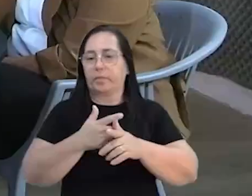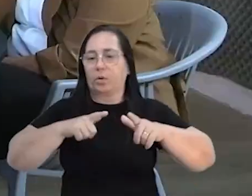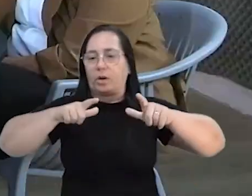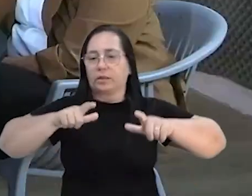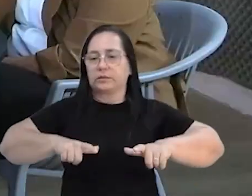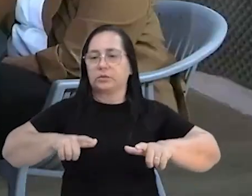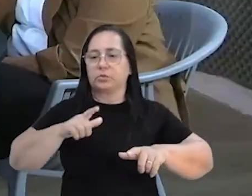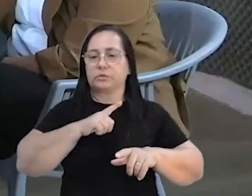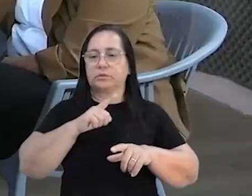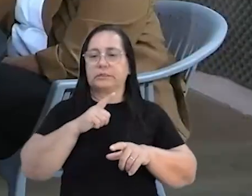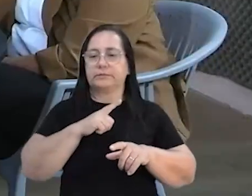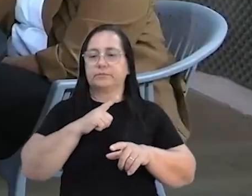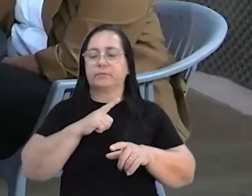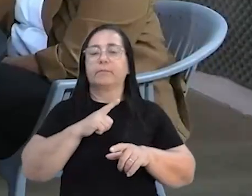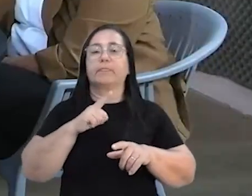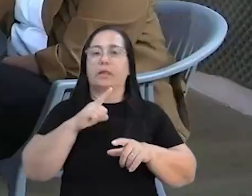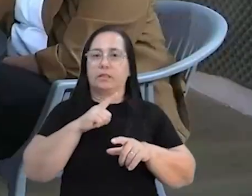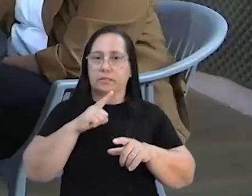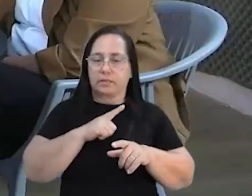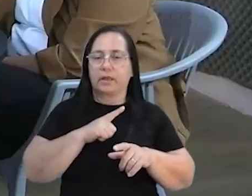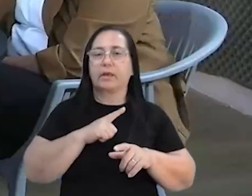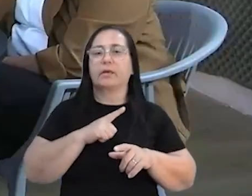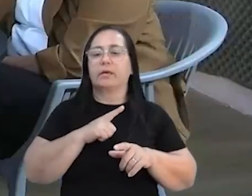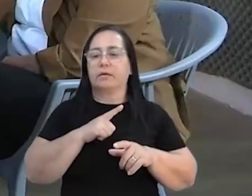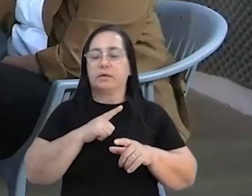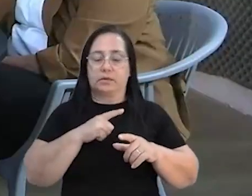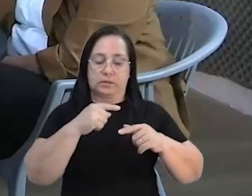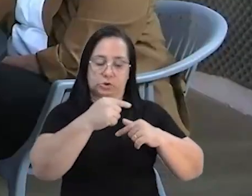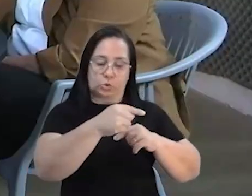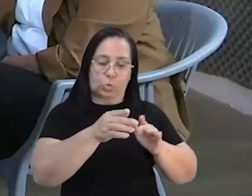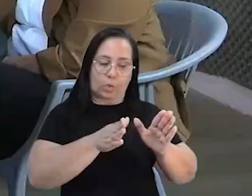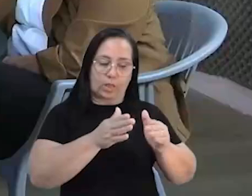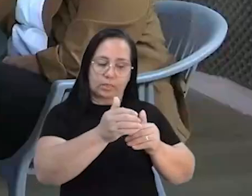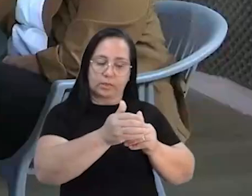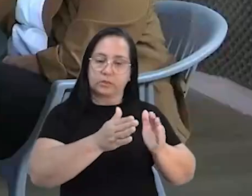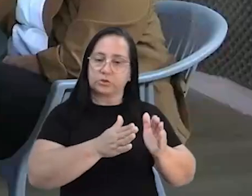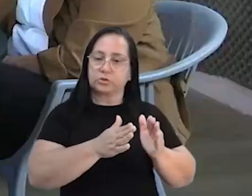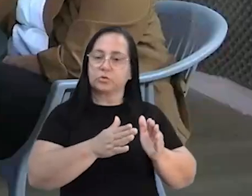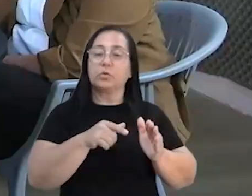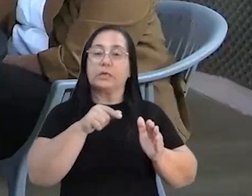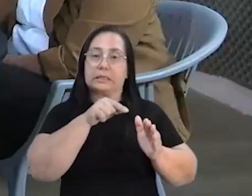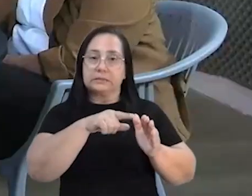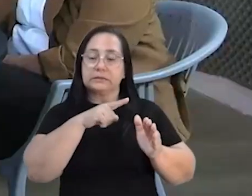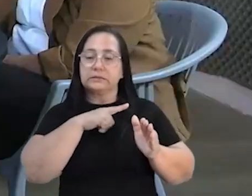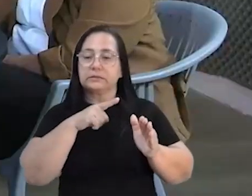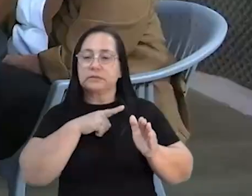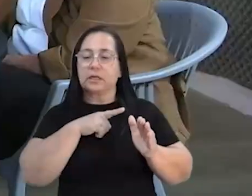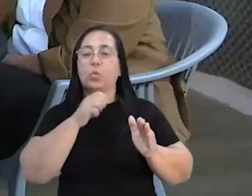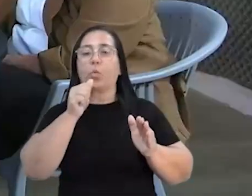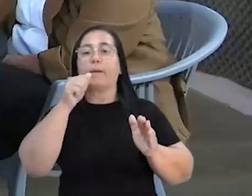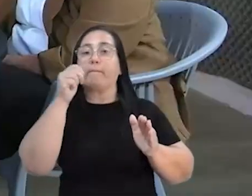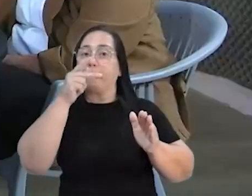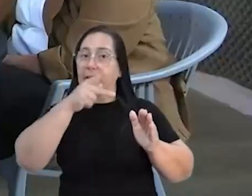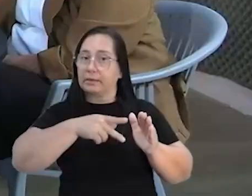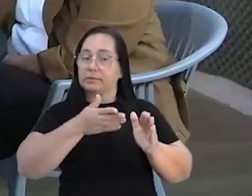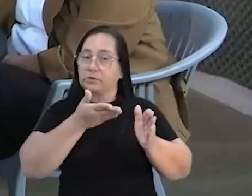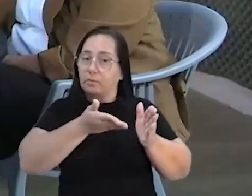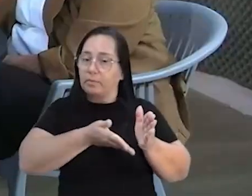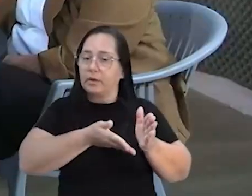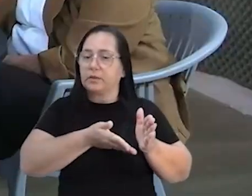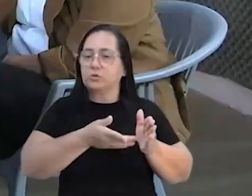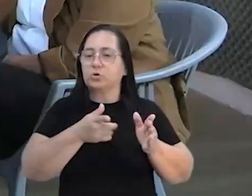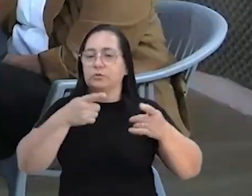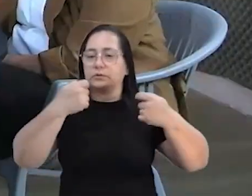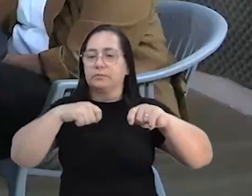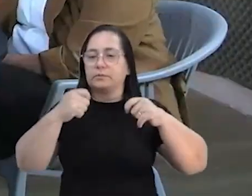e a gente tem o módulo, né, que é esse quadradinho que vai se repetir, normalmente existe uma aplicação para isso, ou seja, você